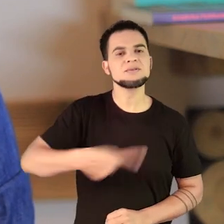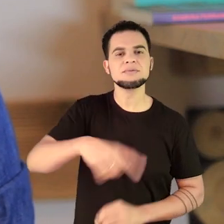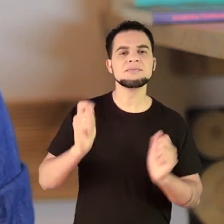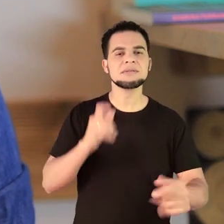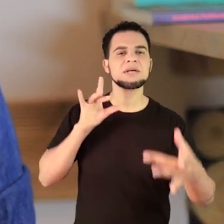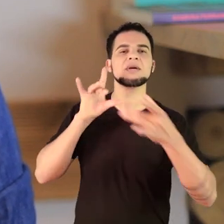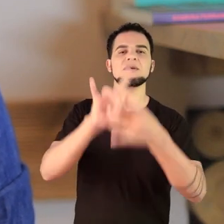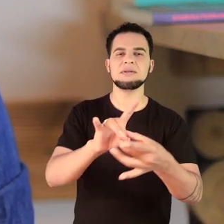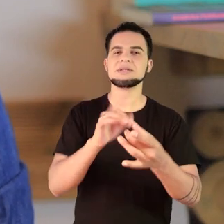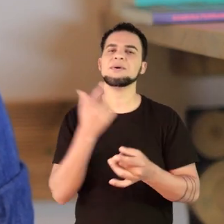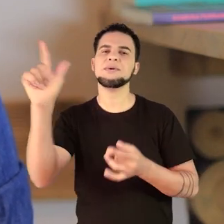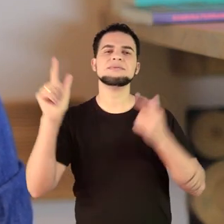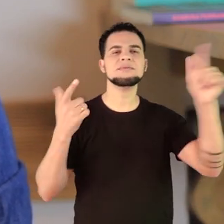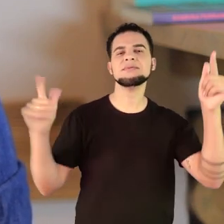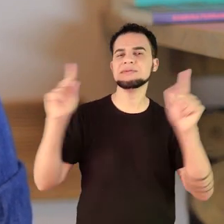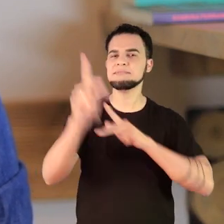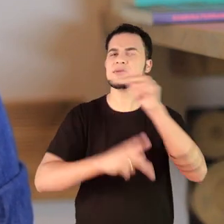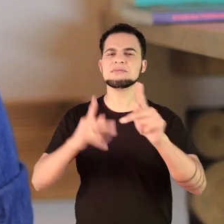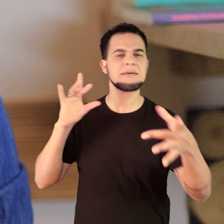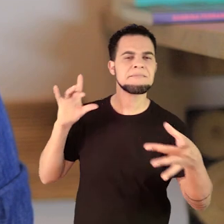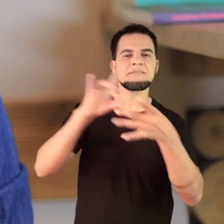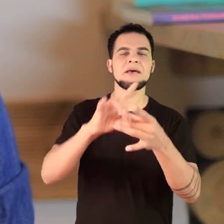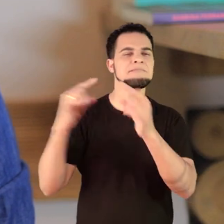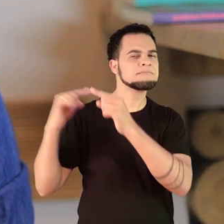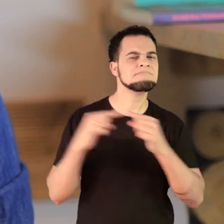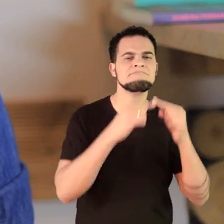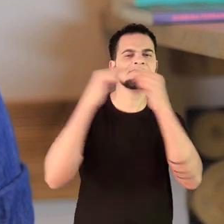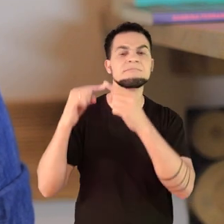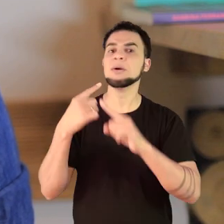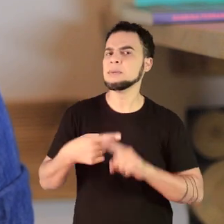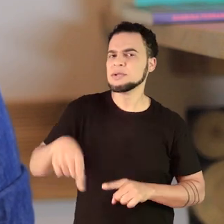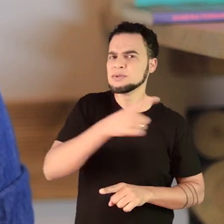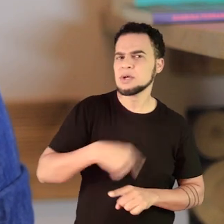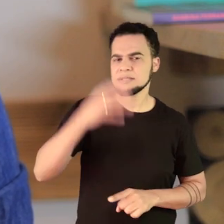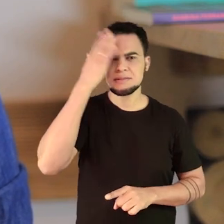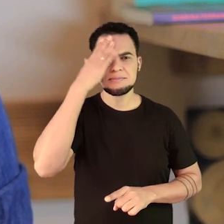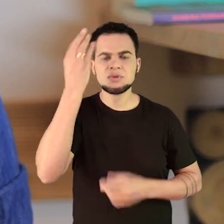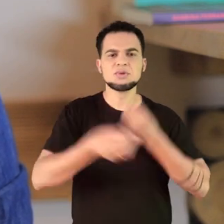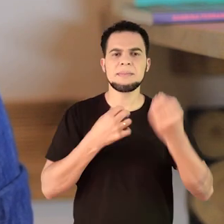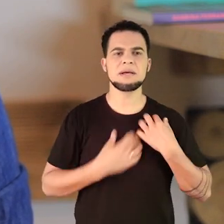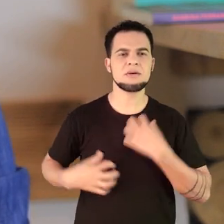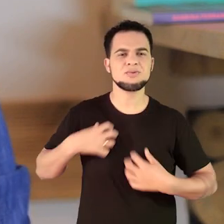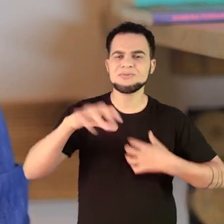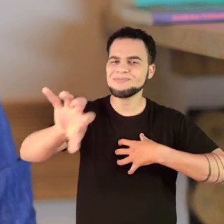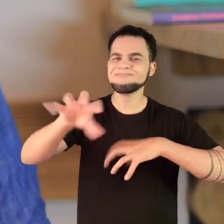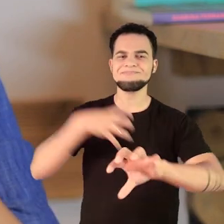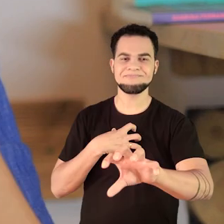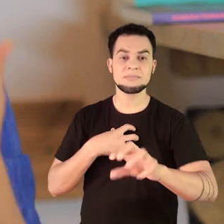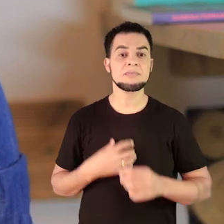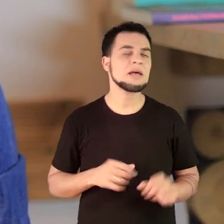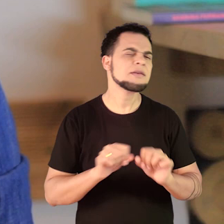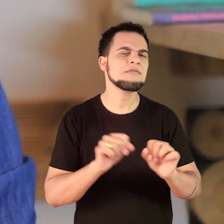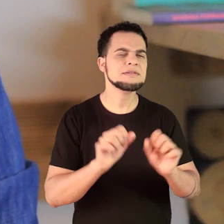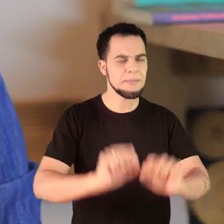poder conectar com outras pessoas que estão na mesma situação, porque a gente sente a angústia um do outro. O que eu fiz é que